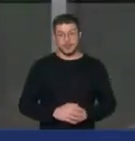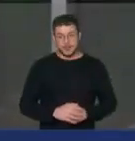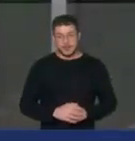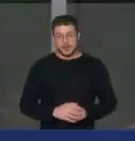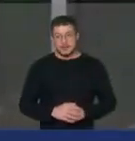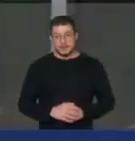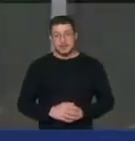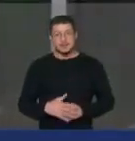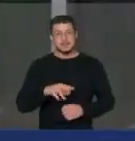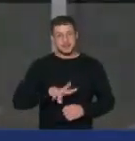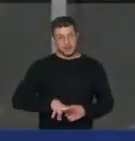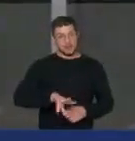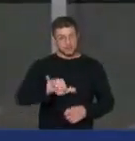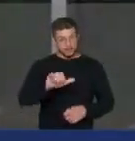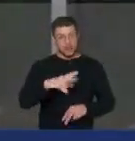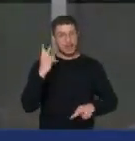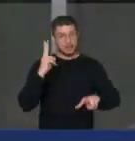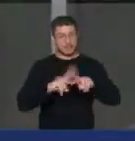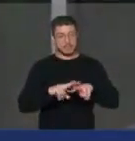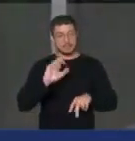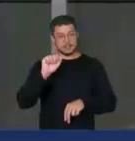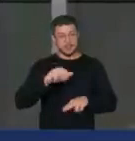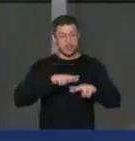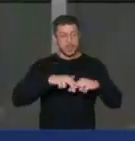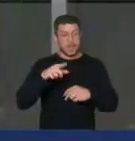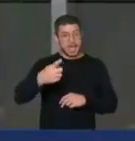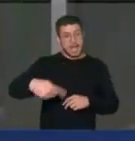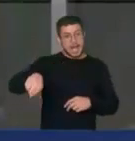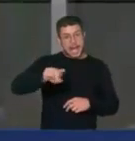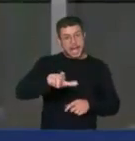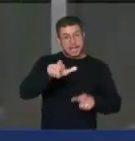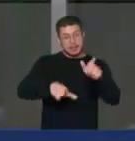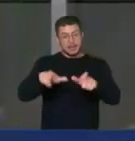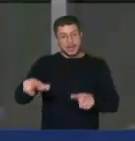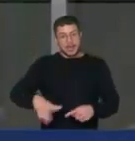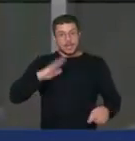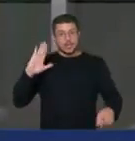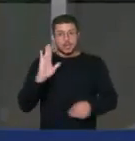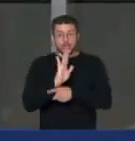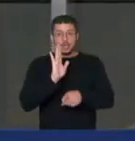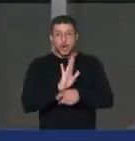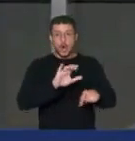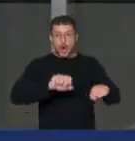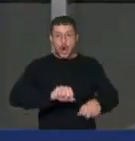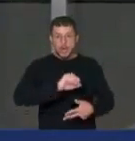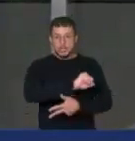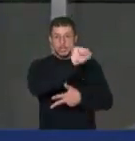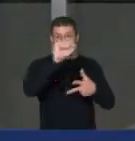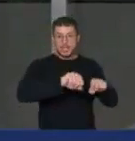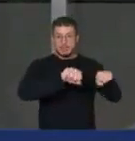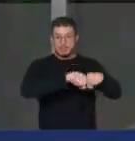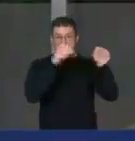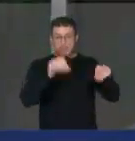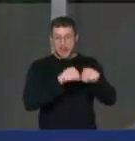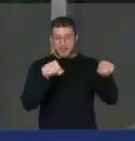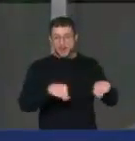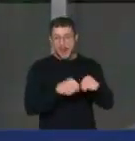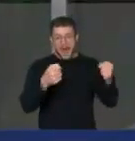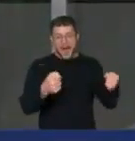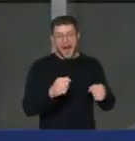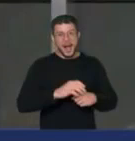a destruir o patrimônio público e atentar contra os três poderes da república numa